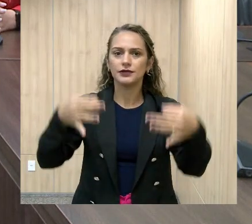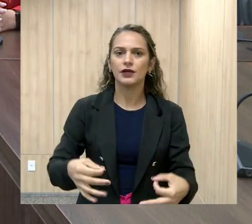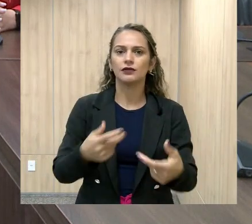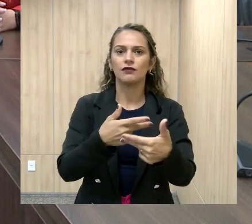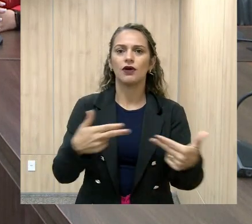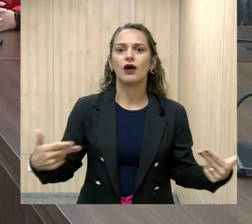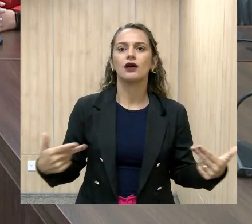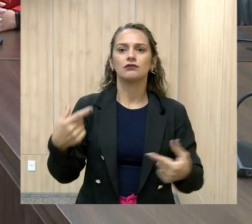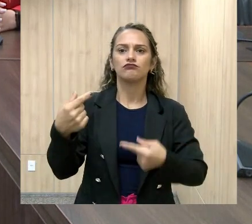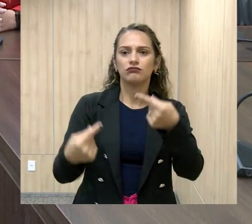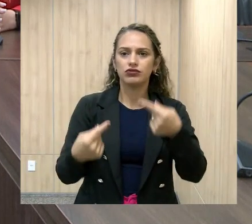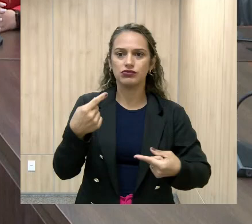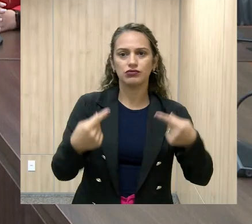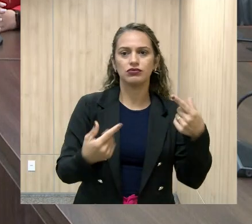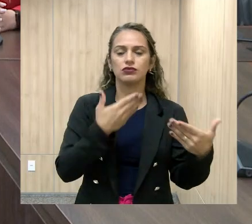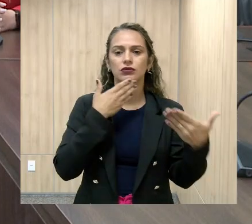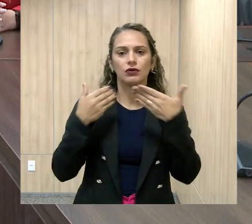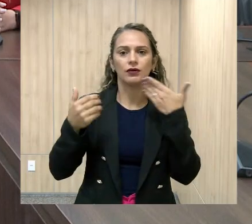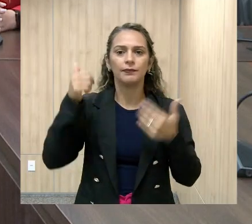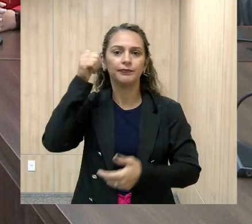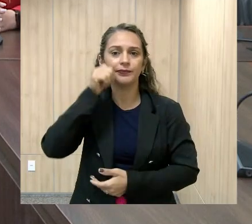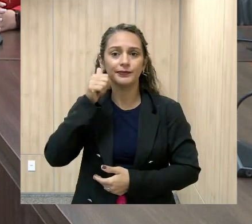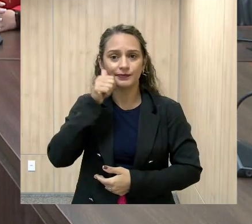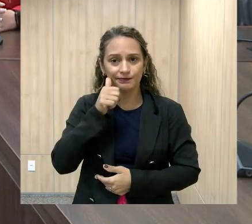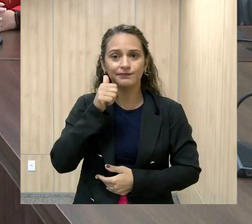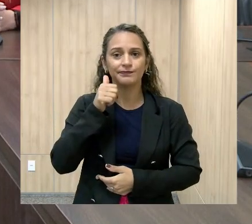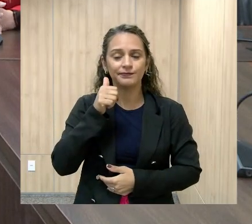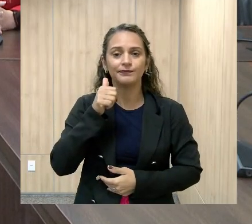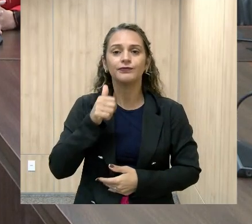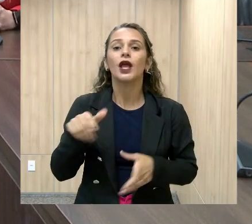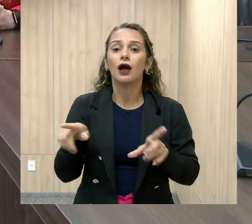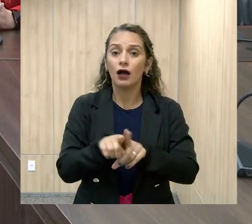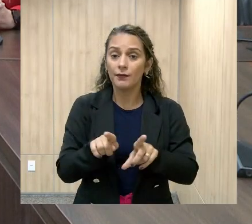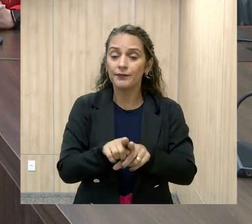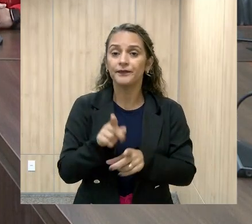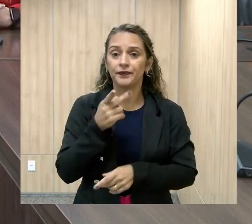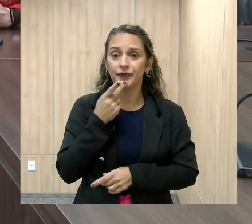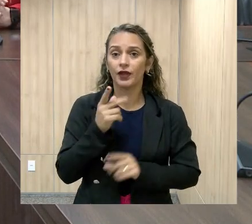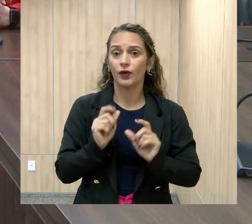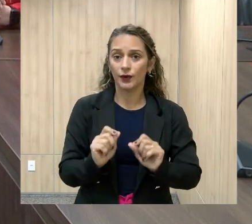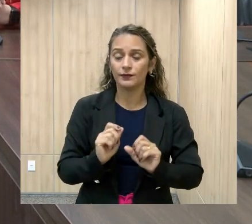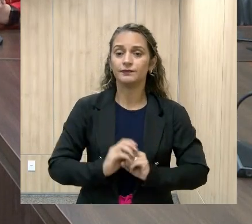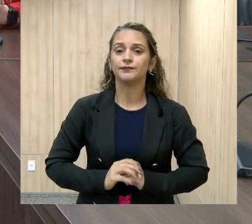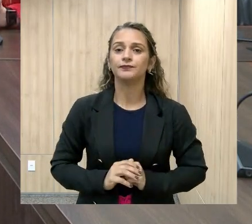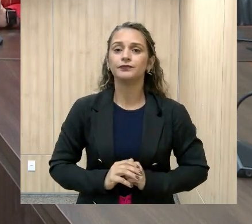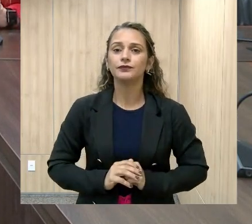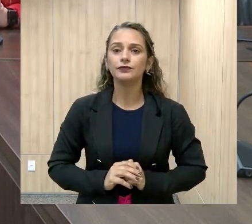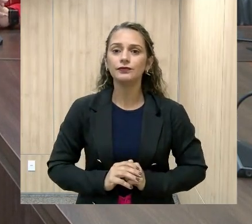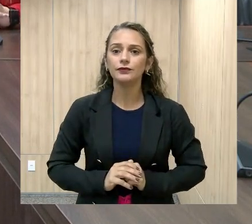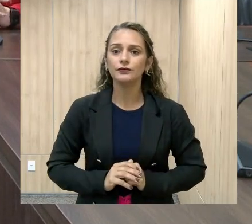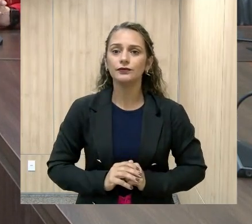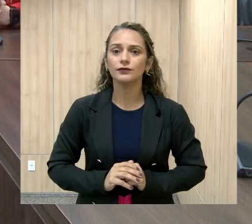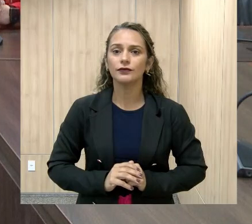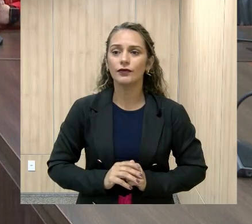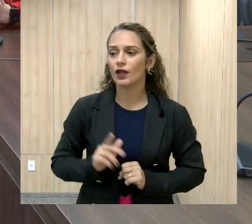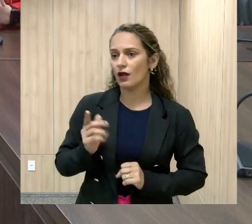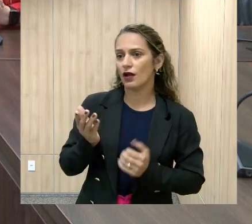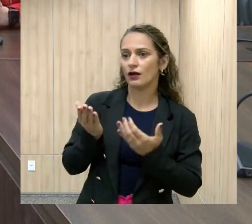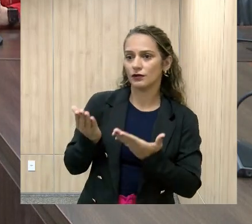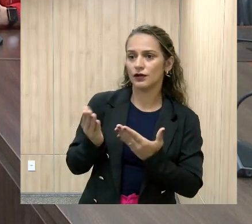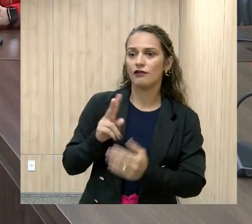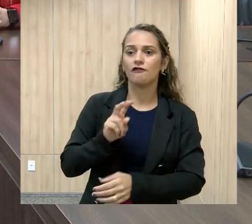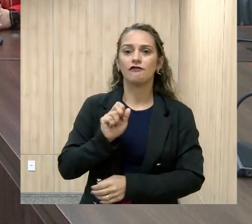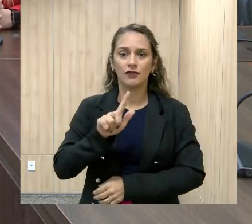realmente uma uma condição melhor para as mulheres e digo assim mais aval que sempre ao Verde sempre